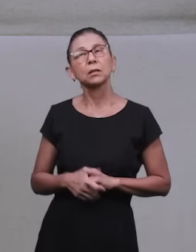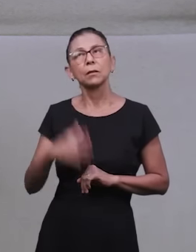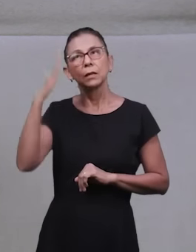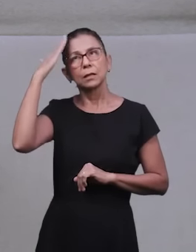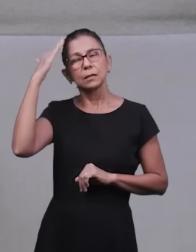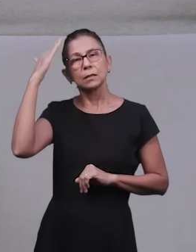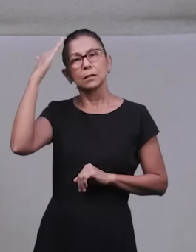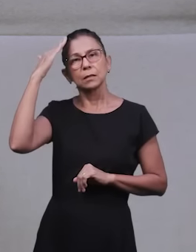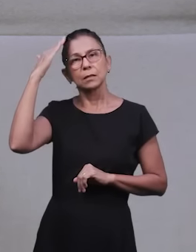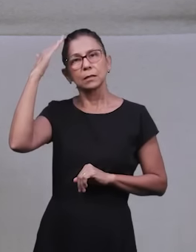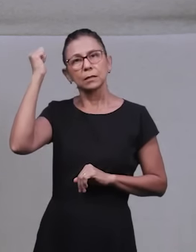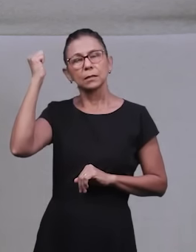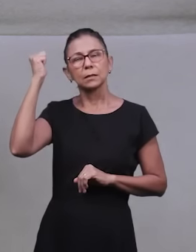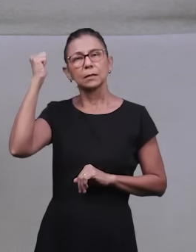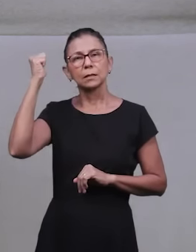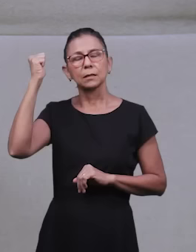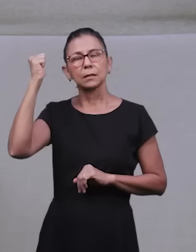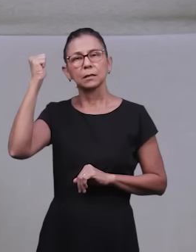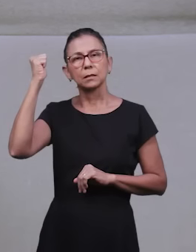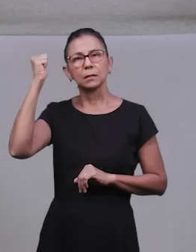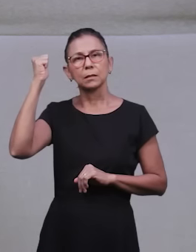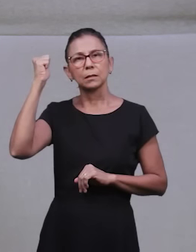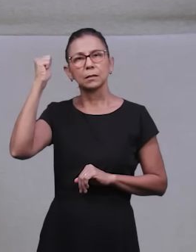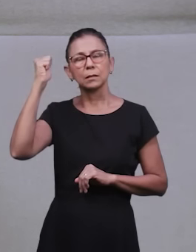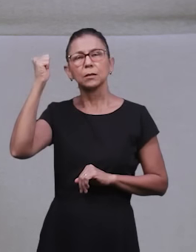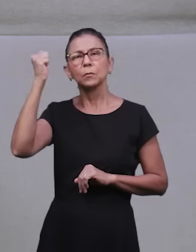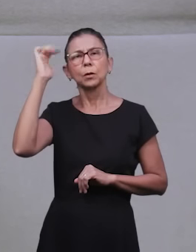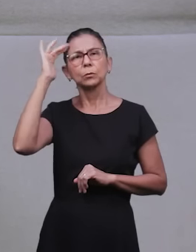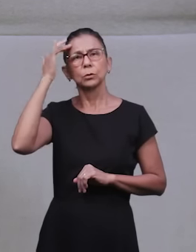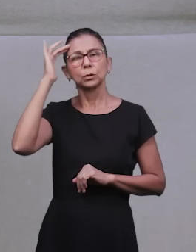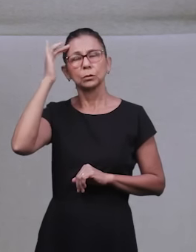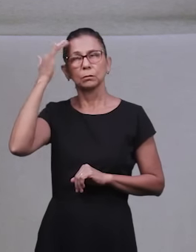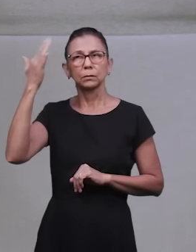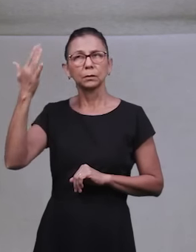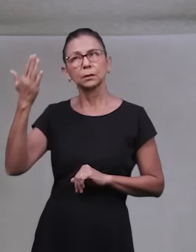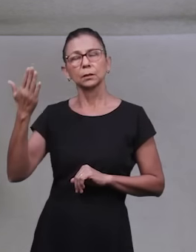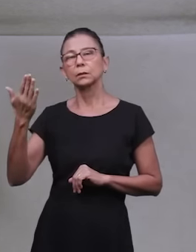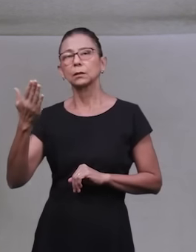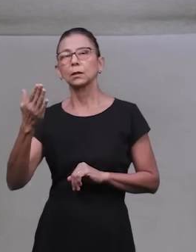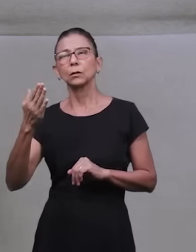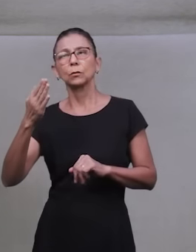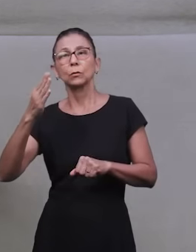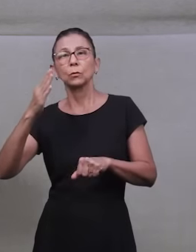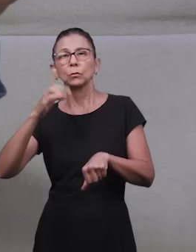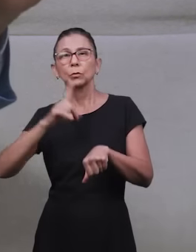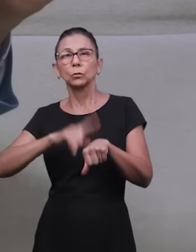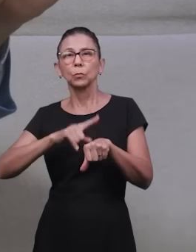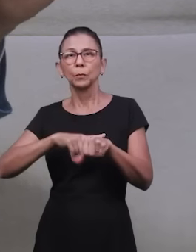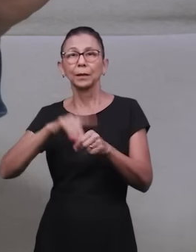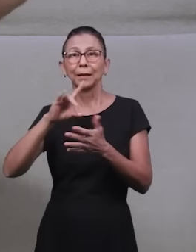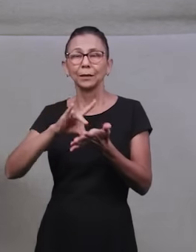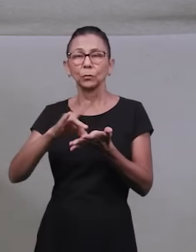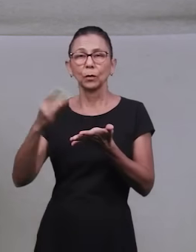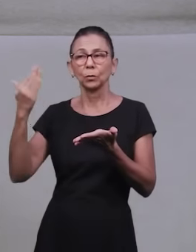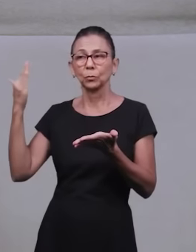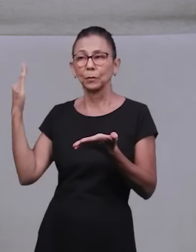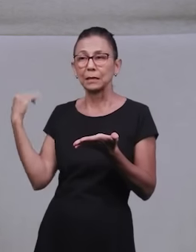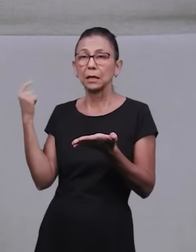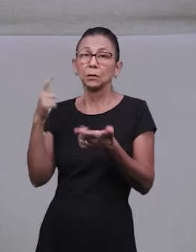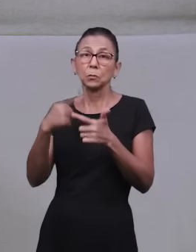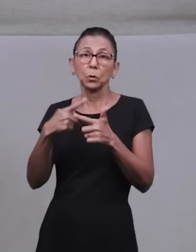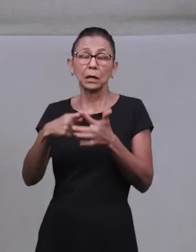né? Então ele coloca isso com muita clareza, profeticamente, quer dizer, o Espírito leva